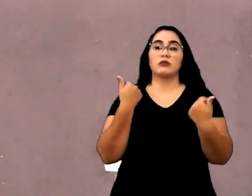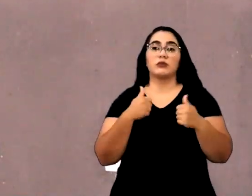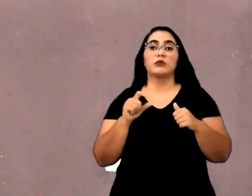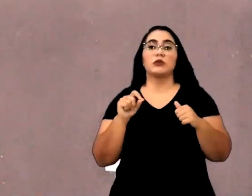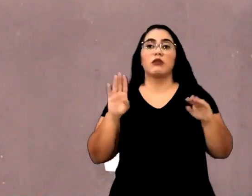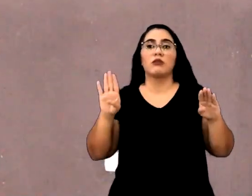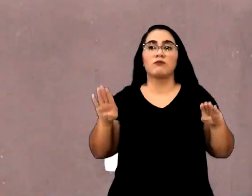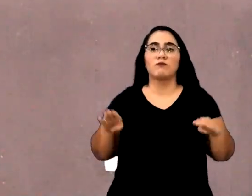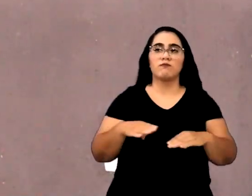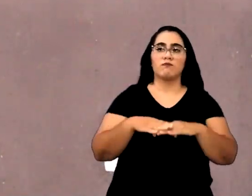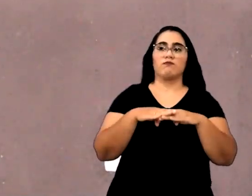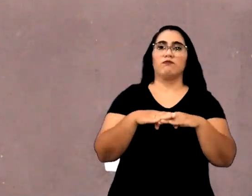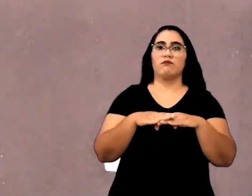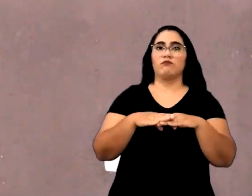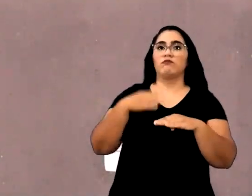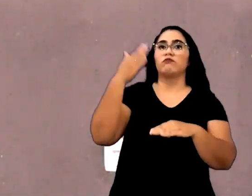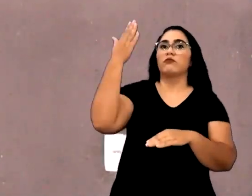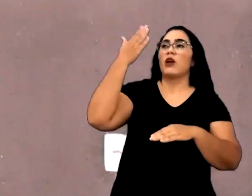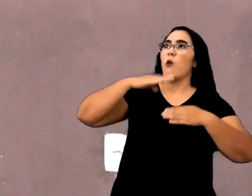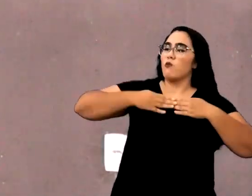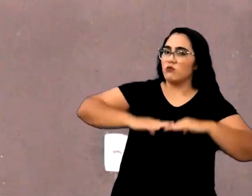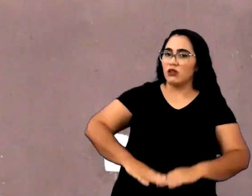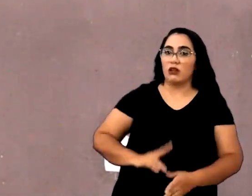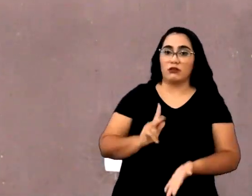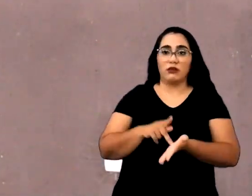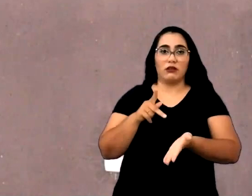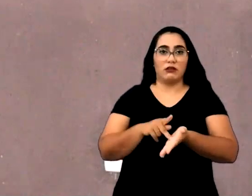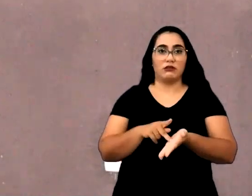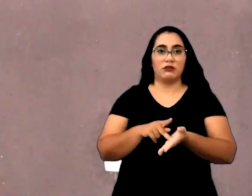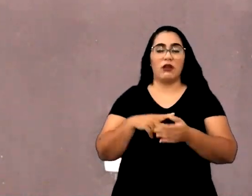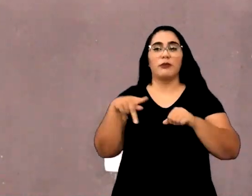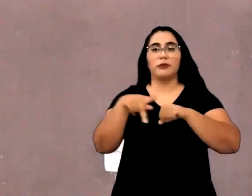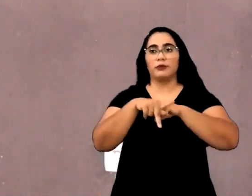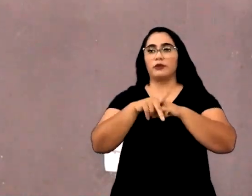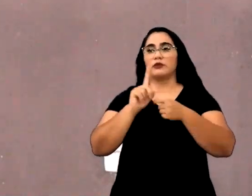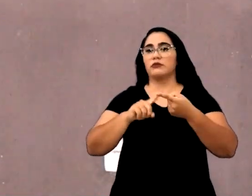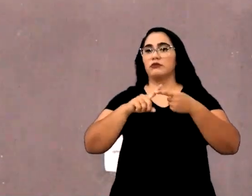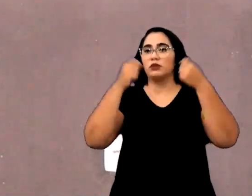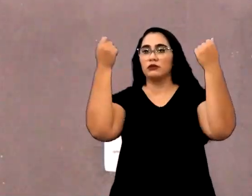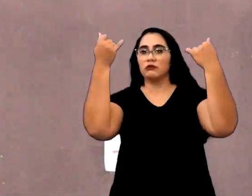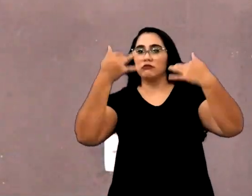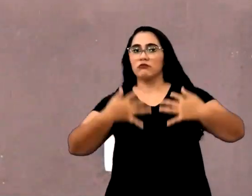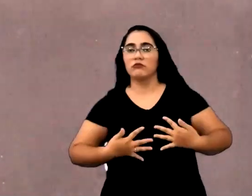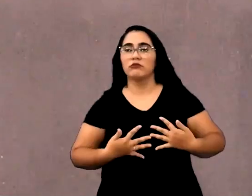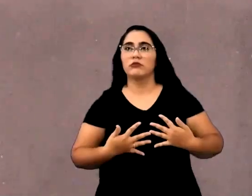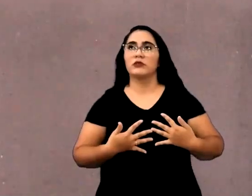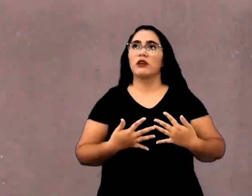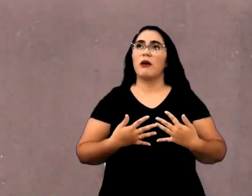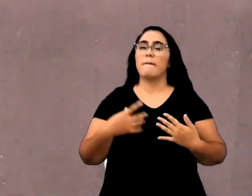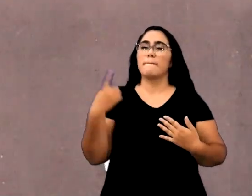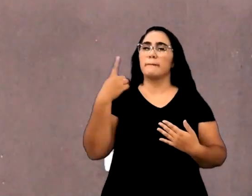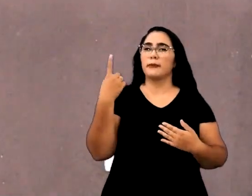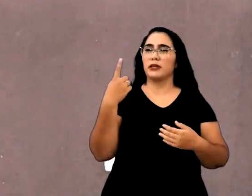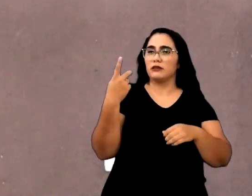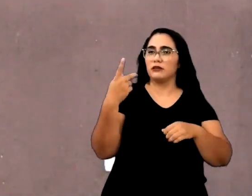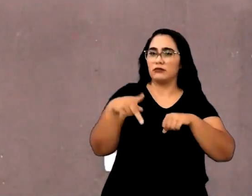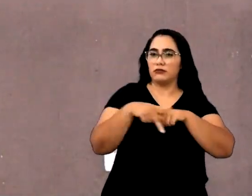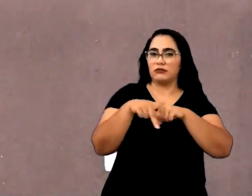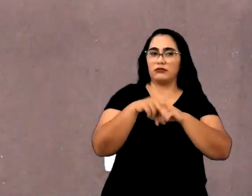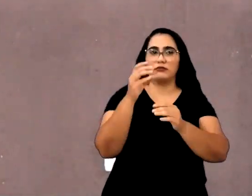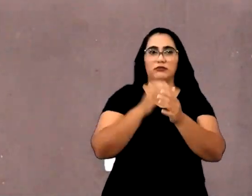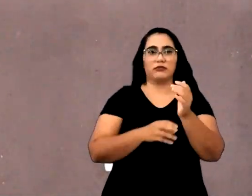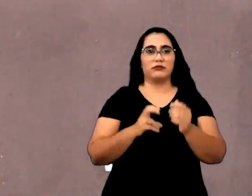nos humilharmos diante desse Deus. Pedro também fala, lá em 1 Pedro